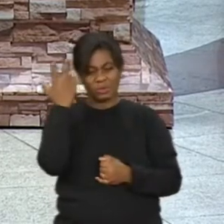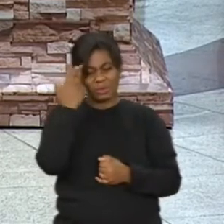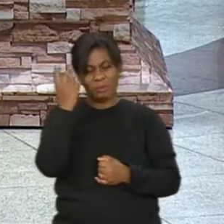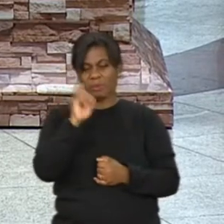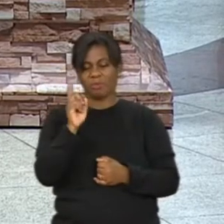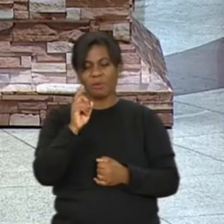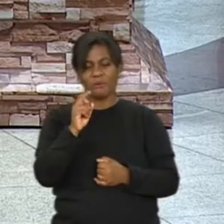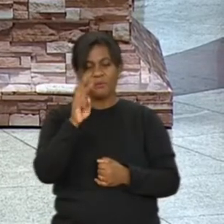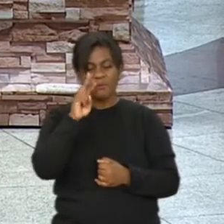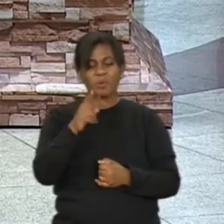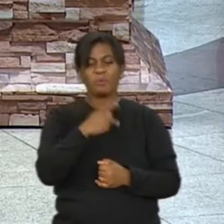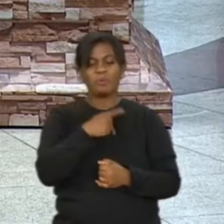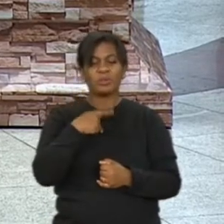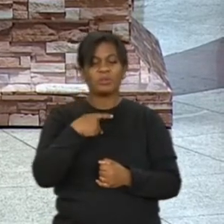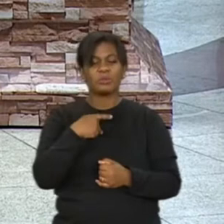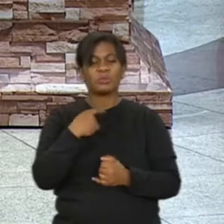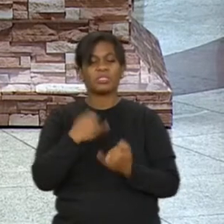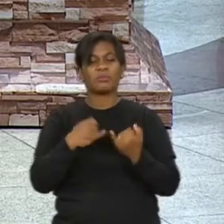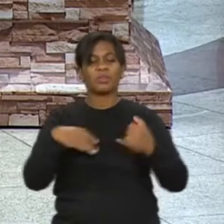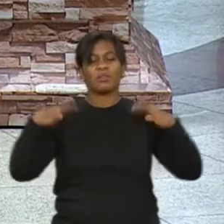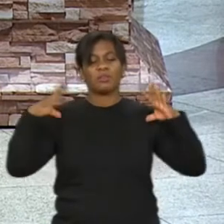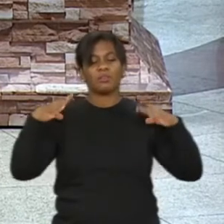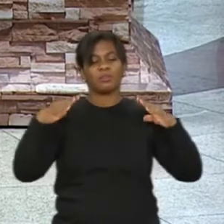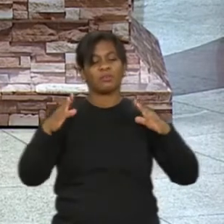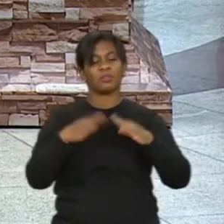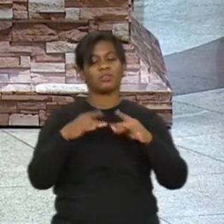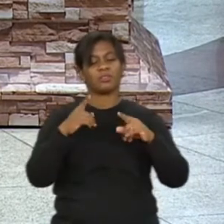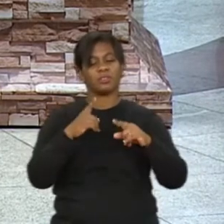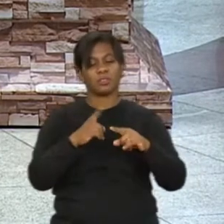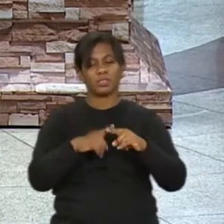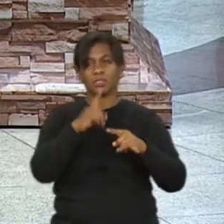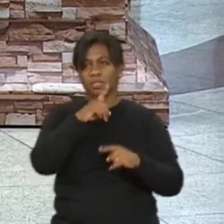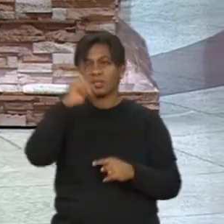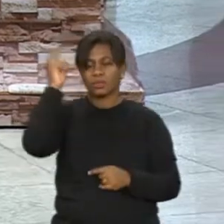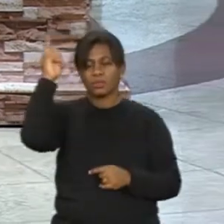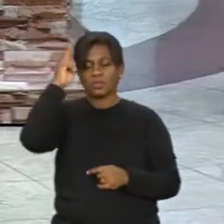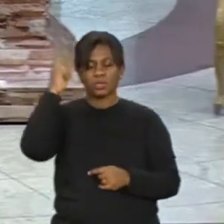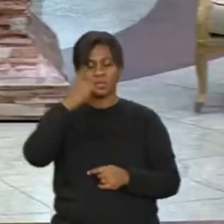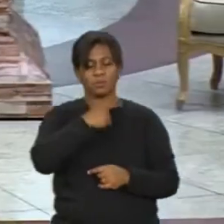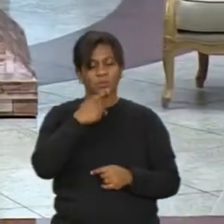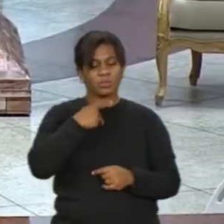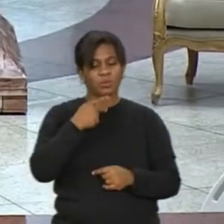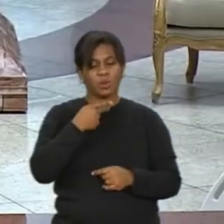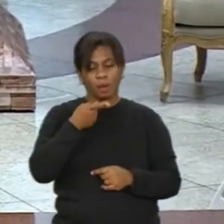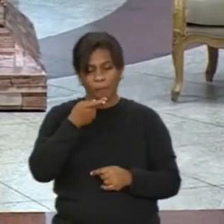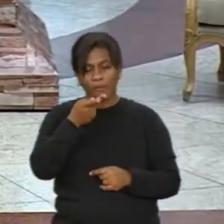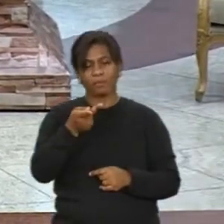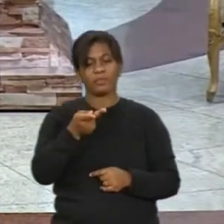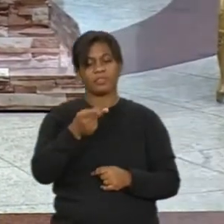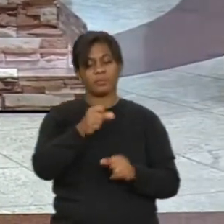para mudar a sua vida. Feche os seus olhos. Se você diz, bispo,